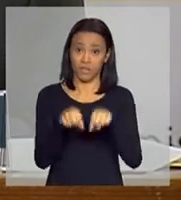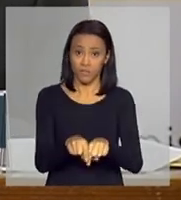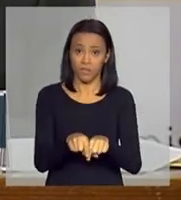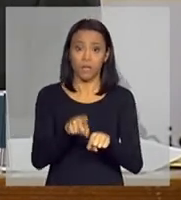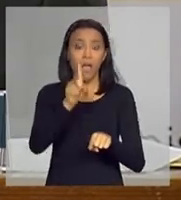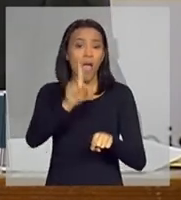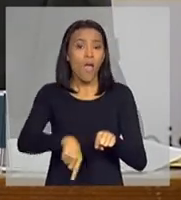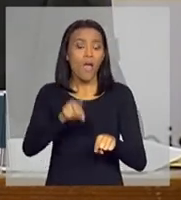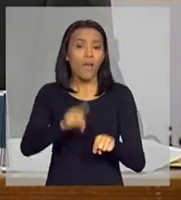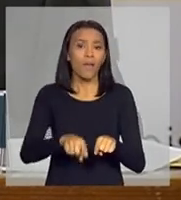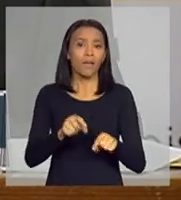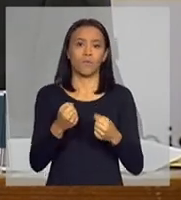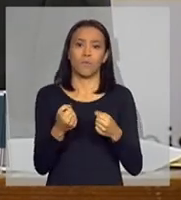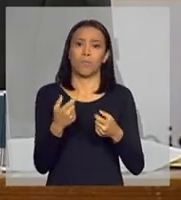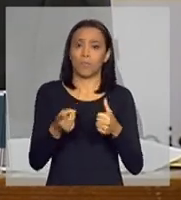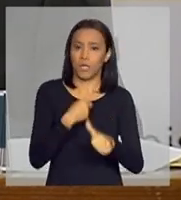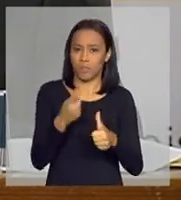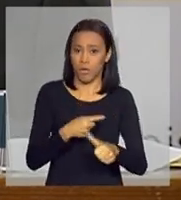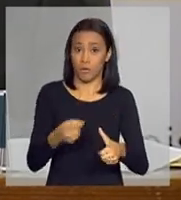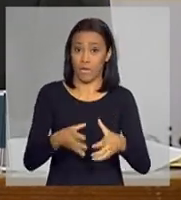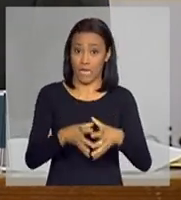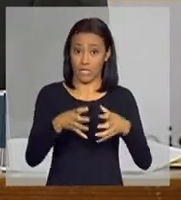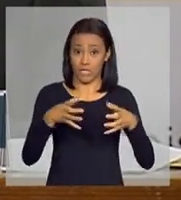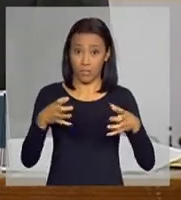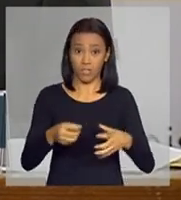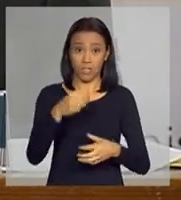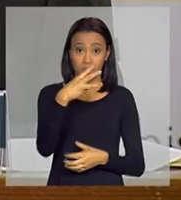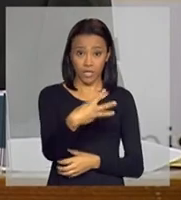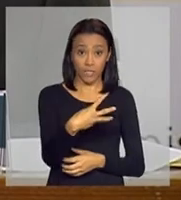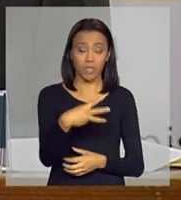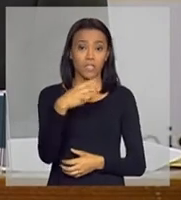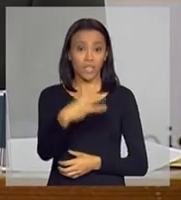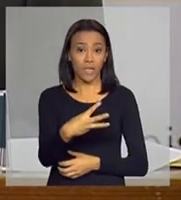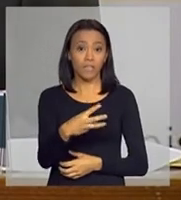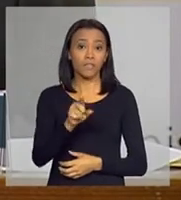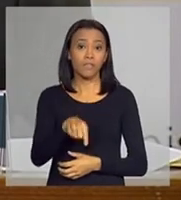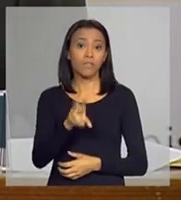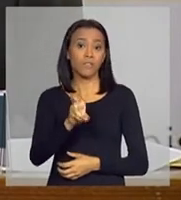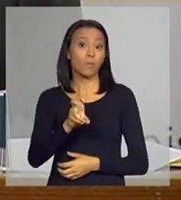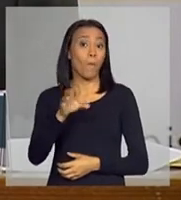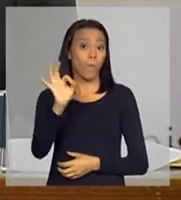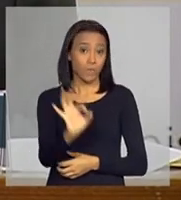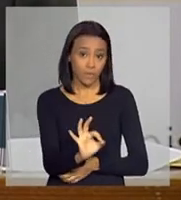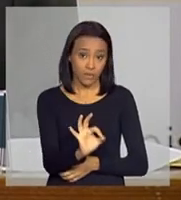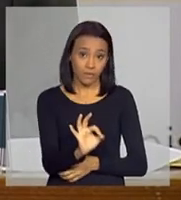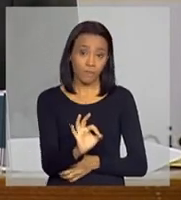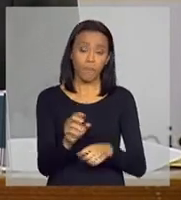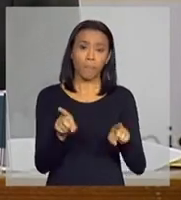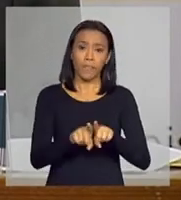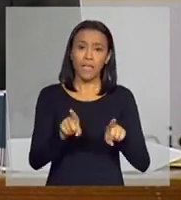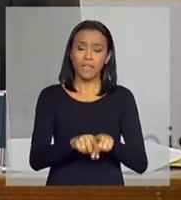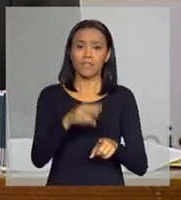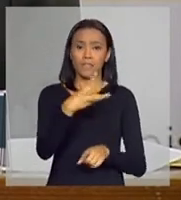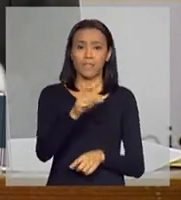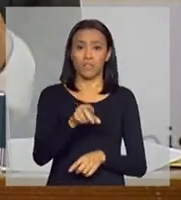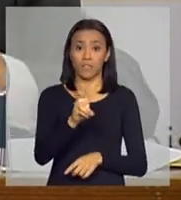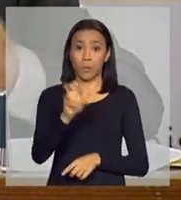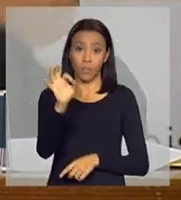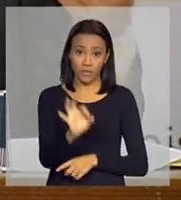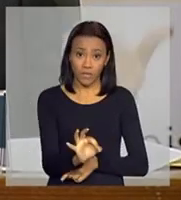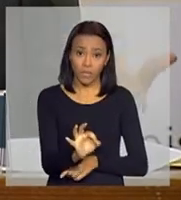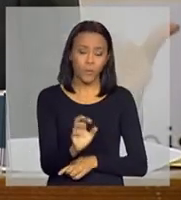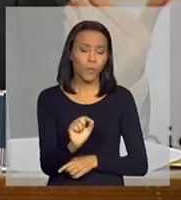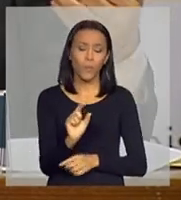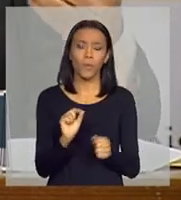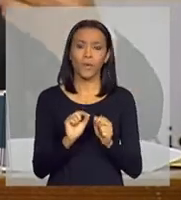São parâmetros de crescimento de três e meio por cento é esse três e meio por cento é uma